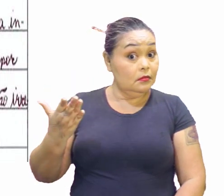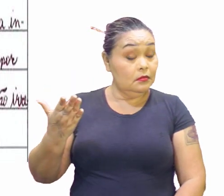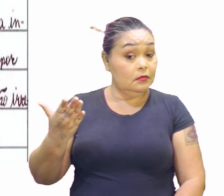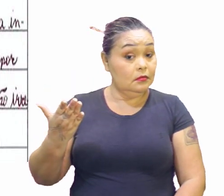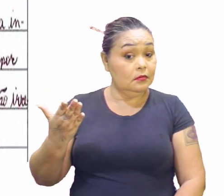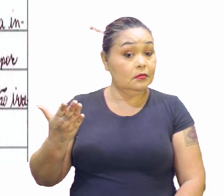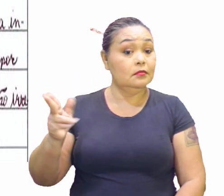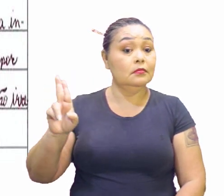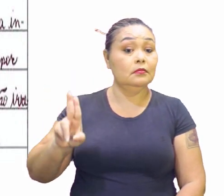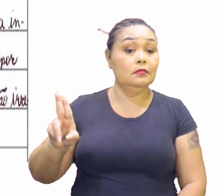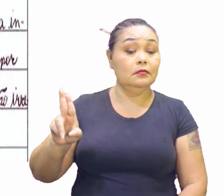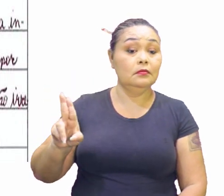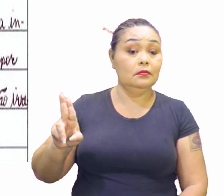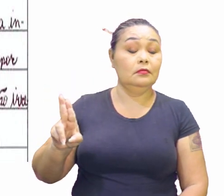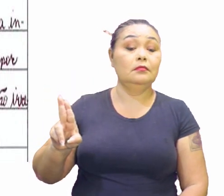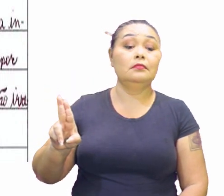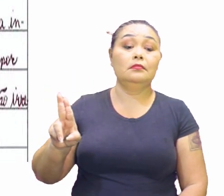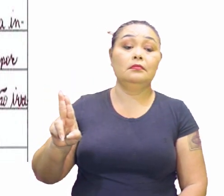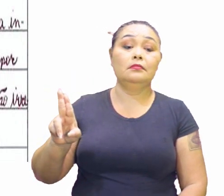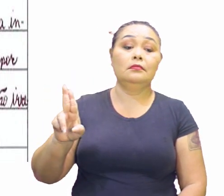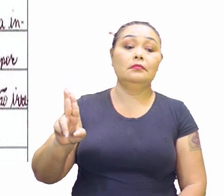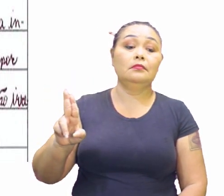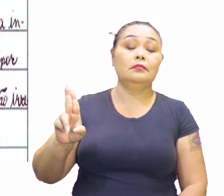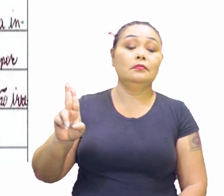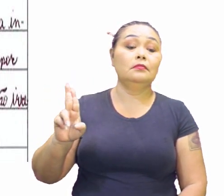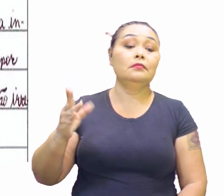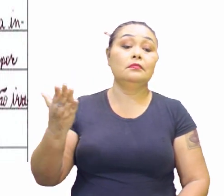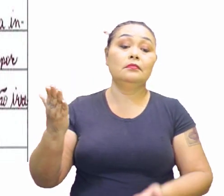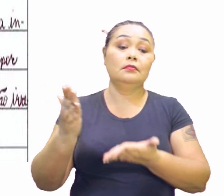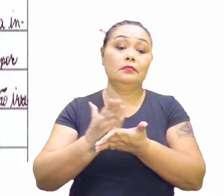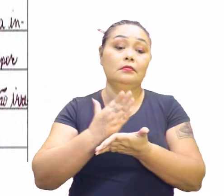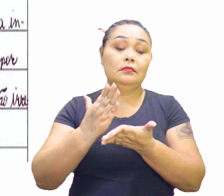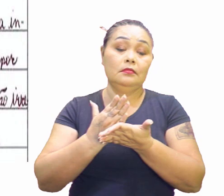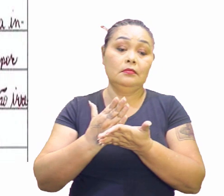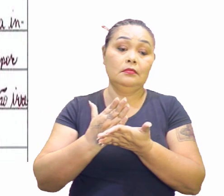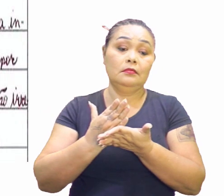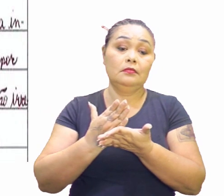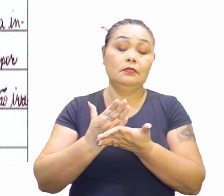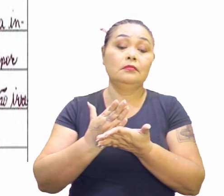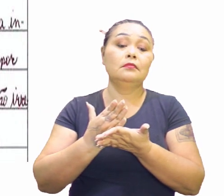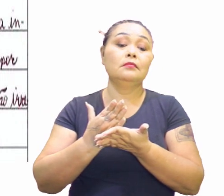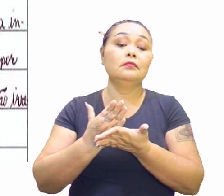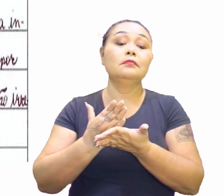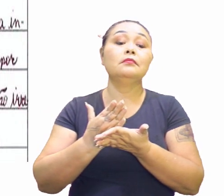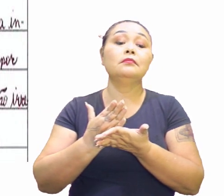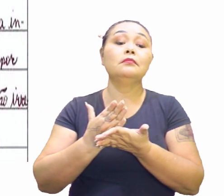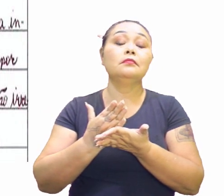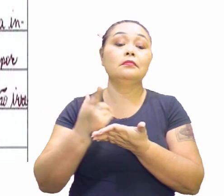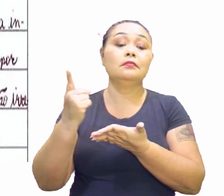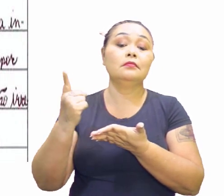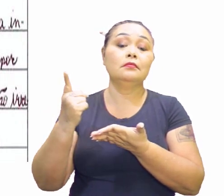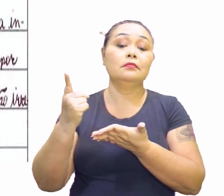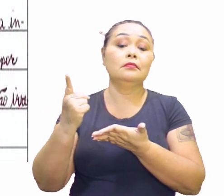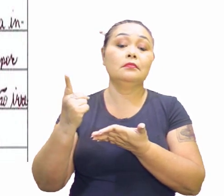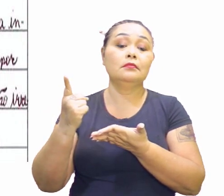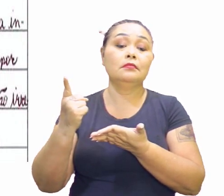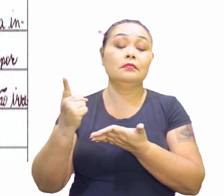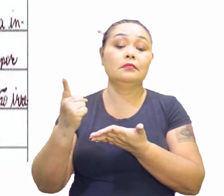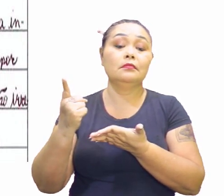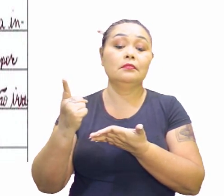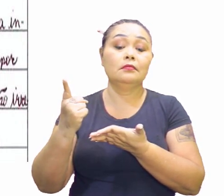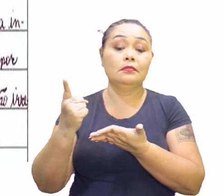ele usando aqui obra literária, né? Usando clássico da literatura. Nós temos aqui